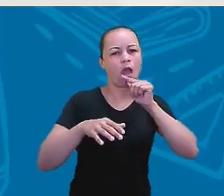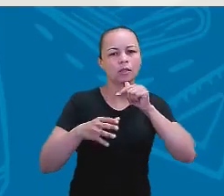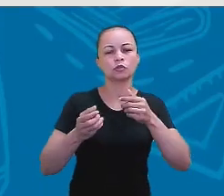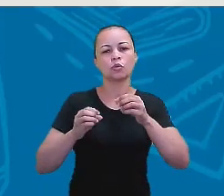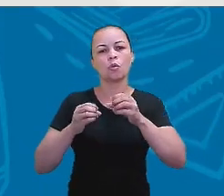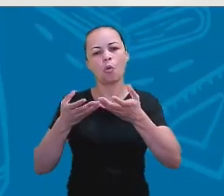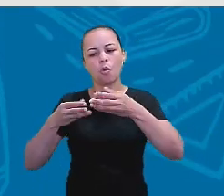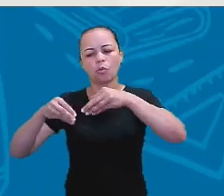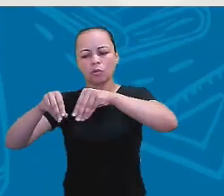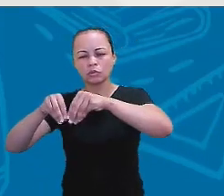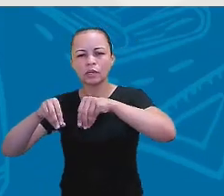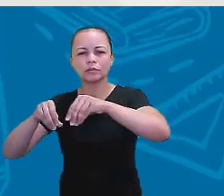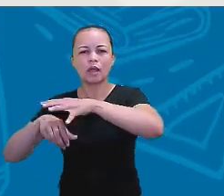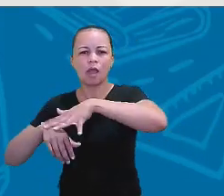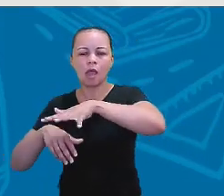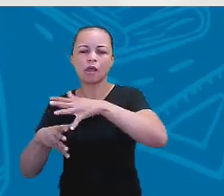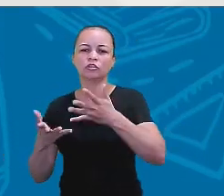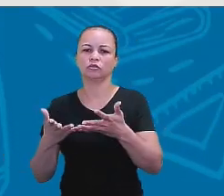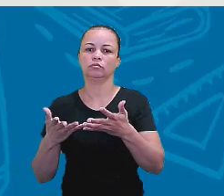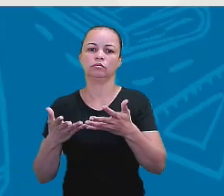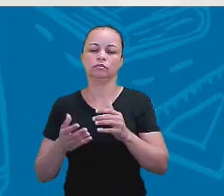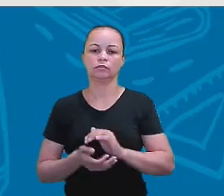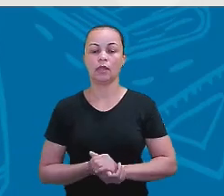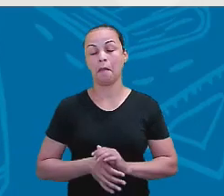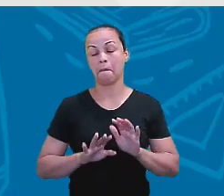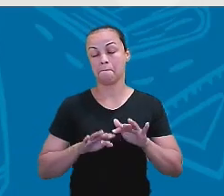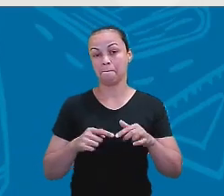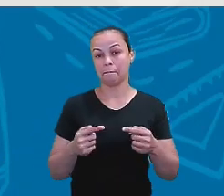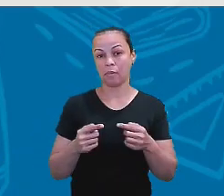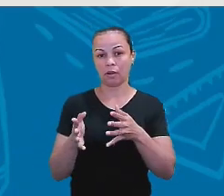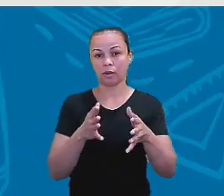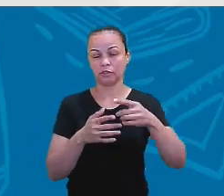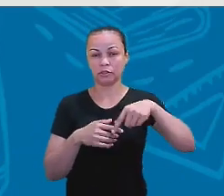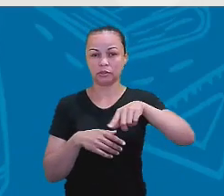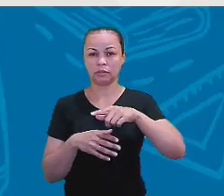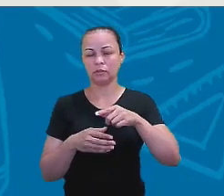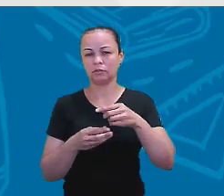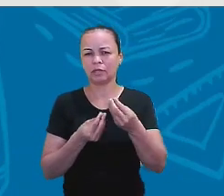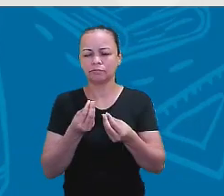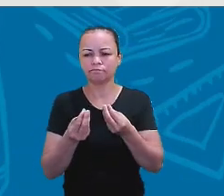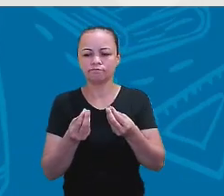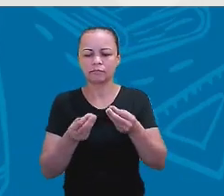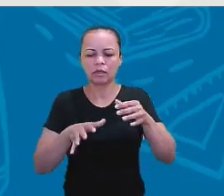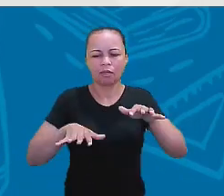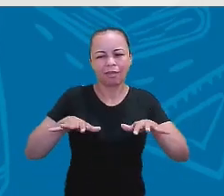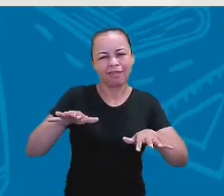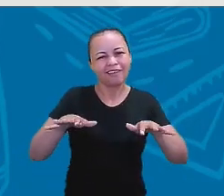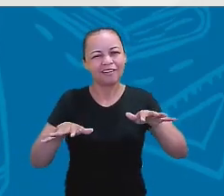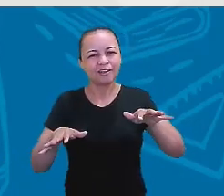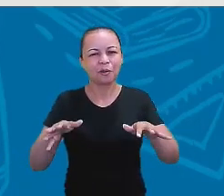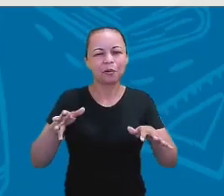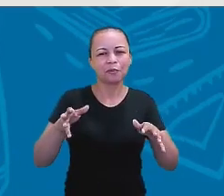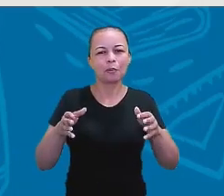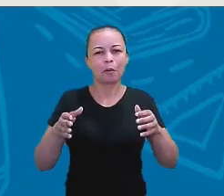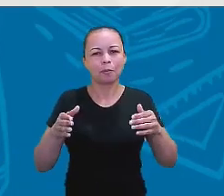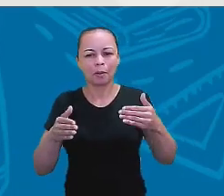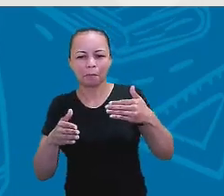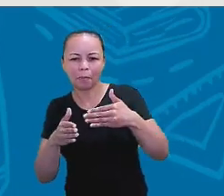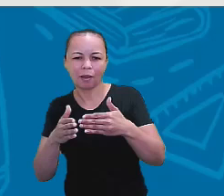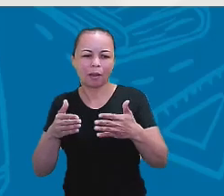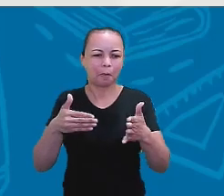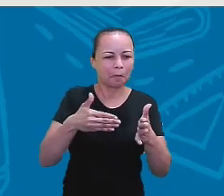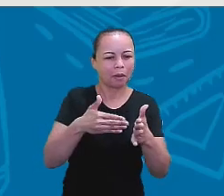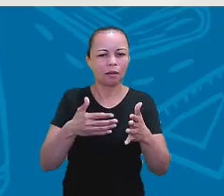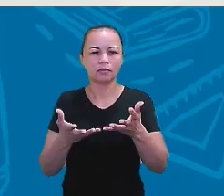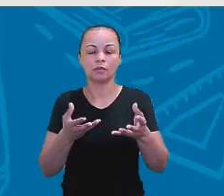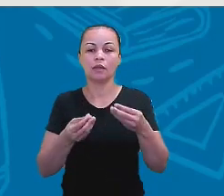um ambiente que tem um clima Y. Mas aquele ambiente que está, vamos dizer assim, intermediano, que está como se fosse quase uma ponte, é esse ambiente que